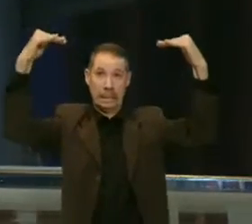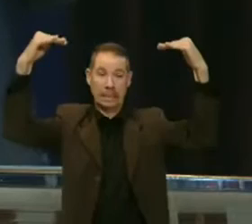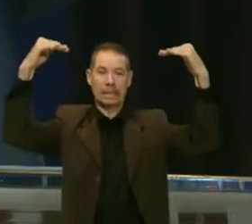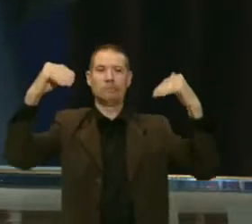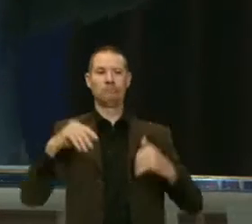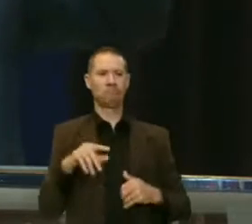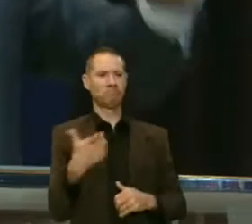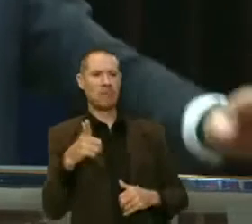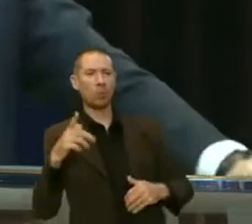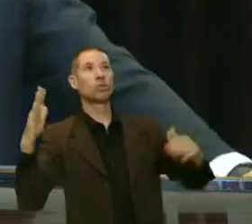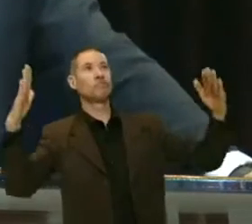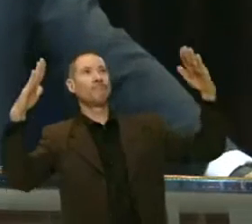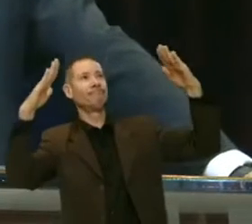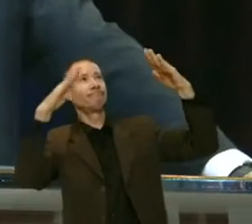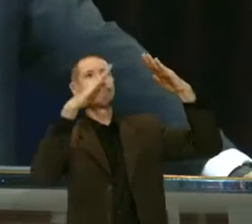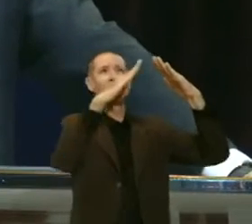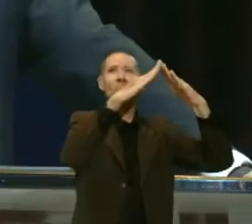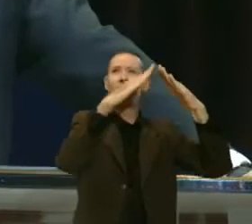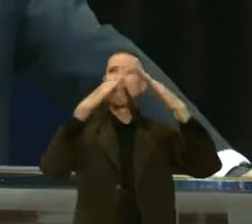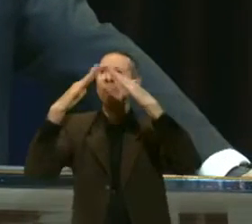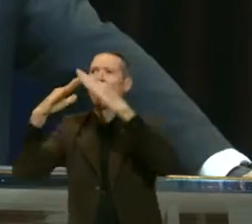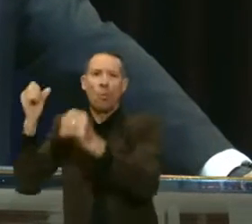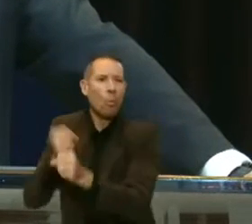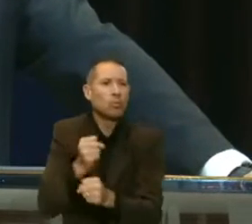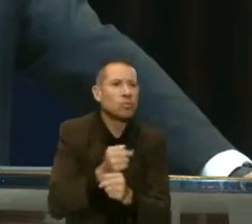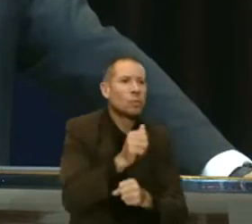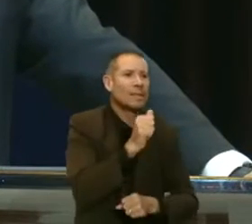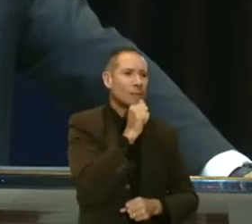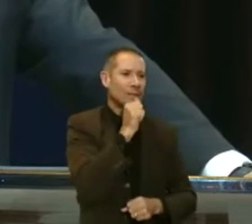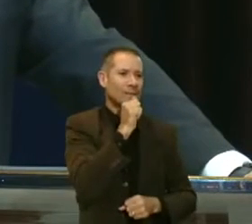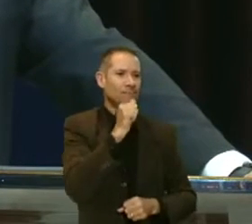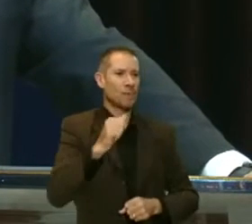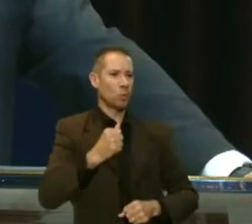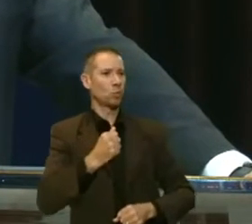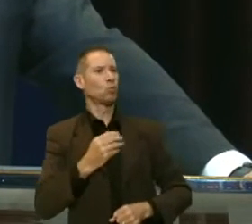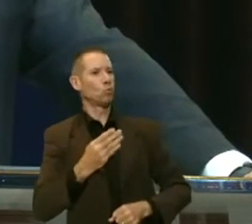Não tinha telhado ainda. Eu estava com um amigo.